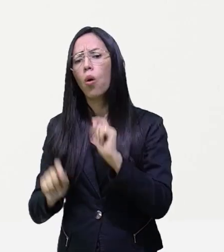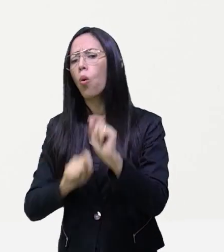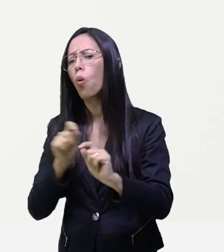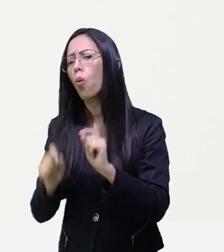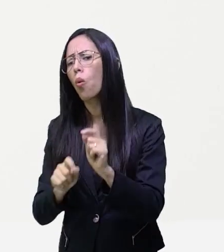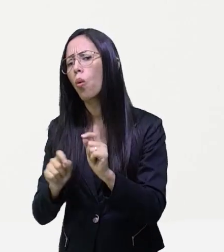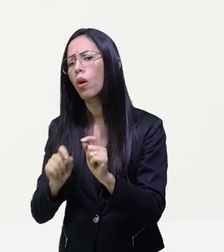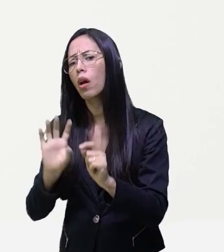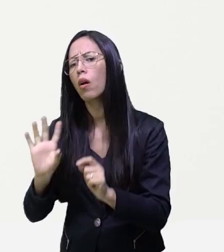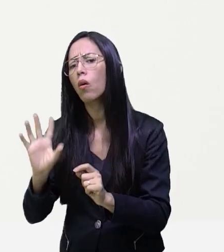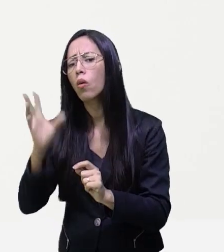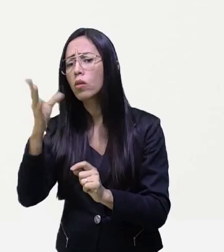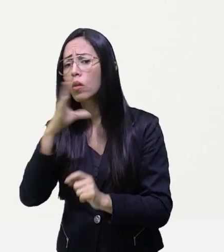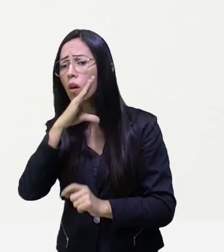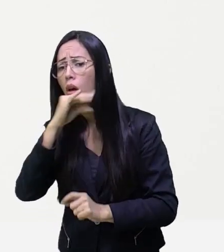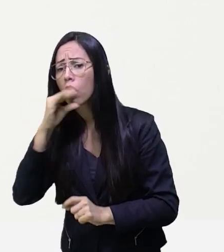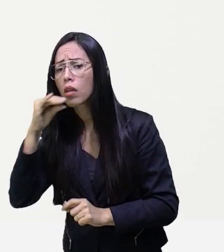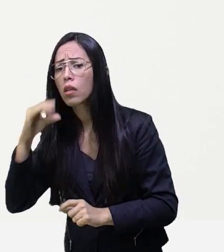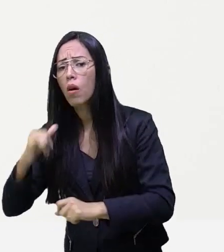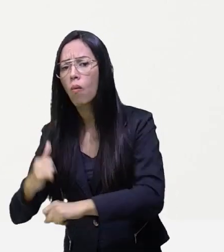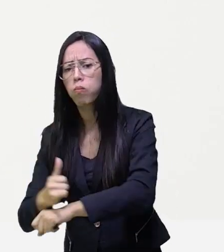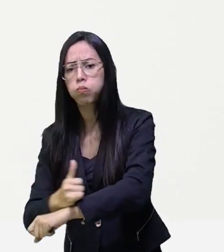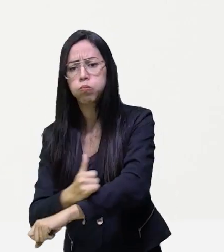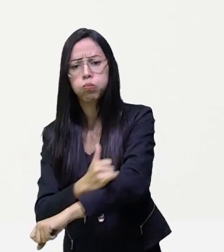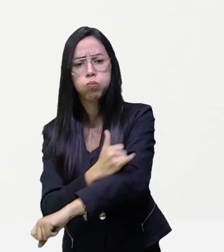de peso das crianças? Aqui eu tenho,